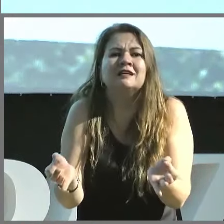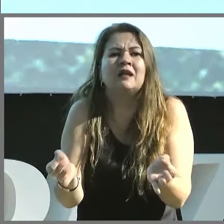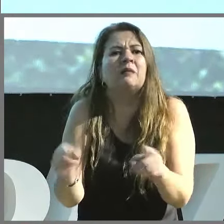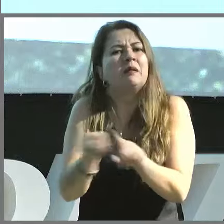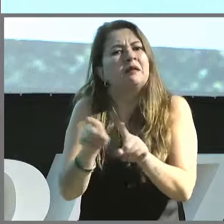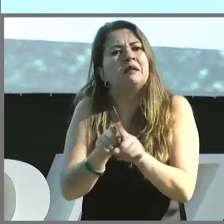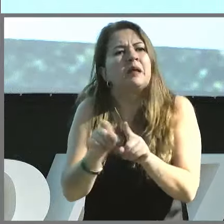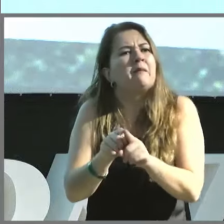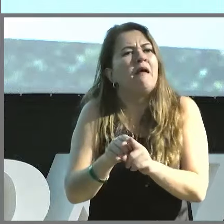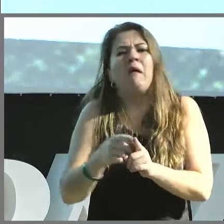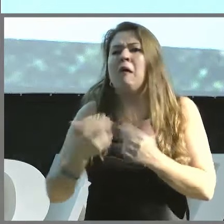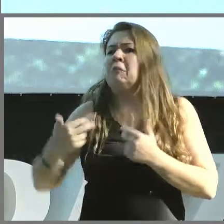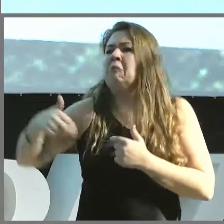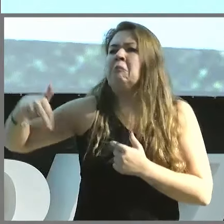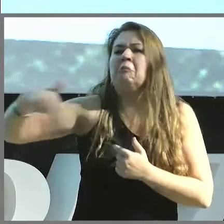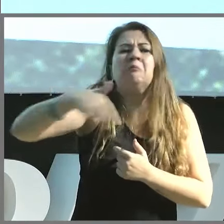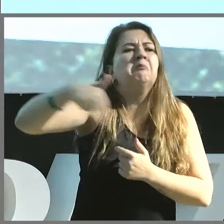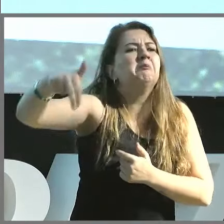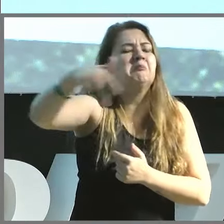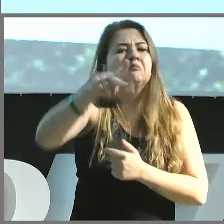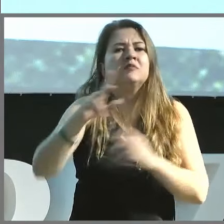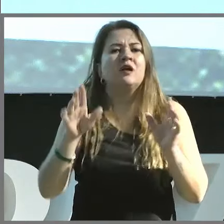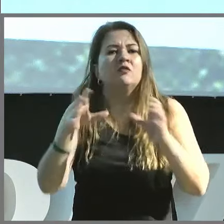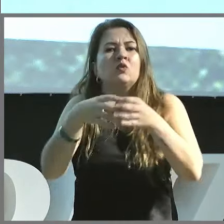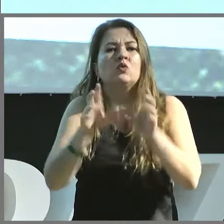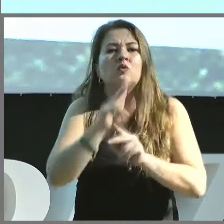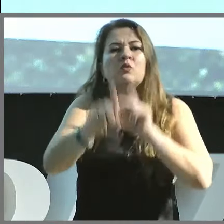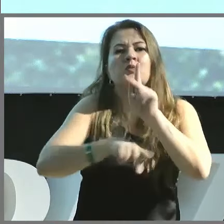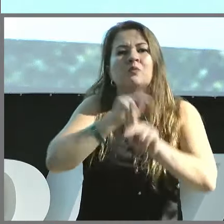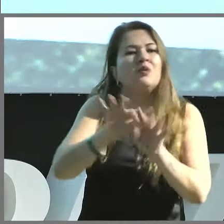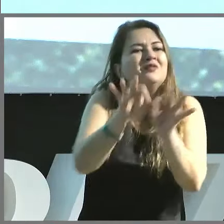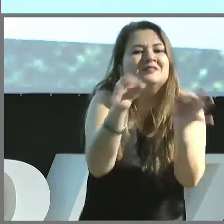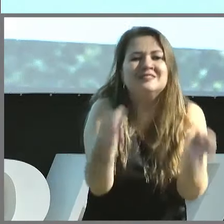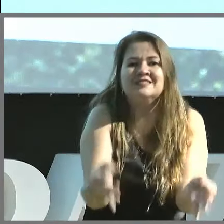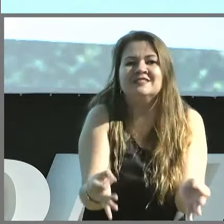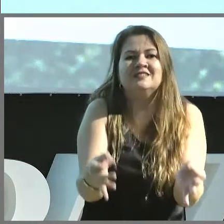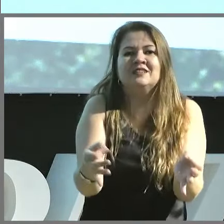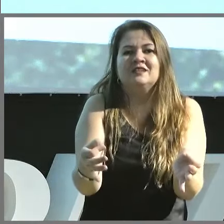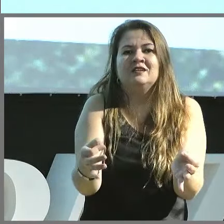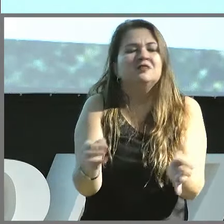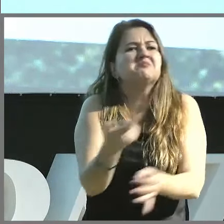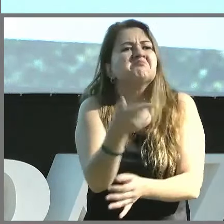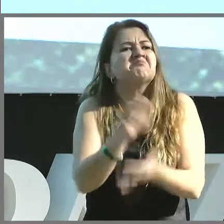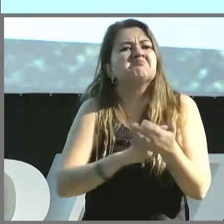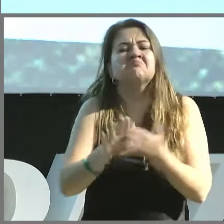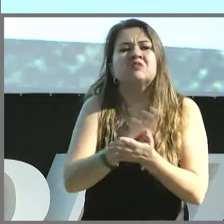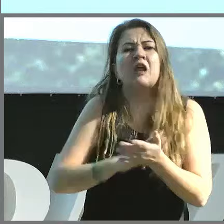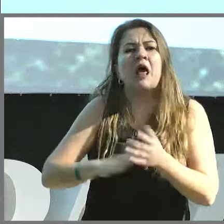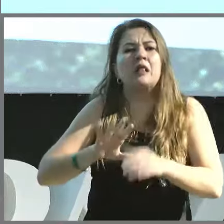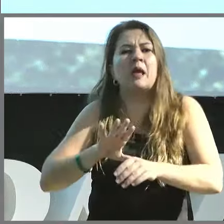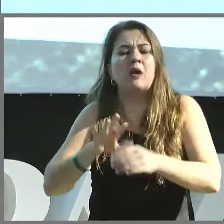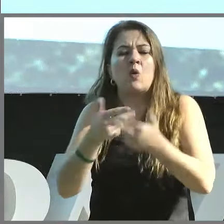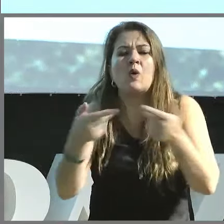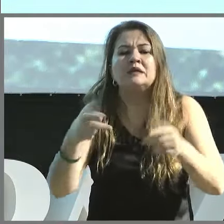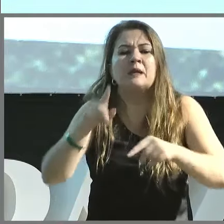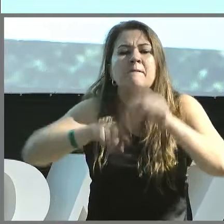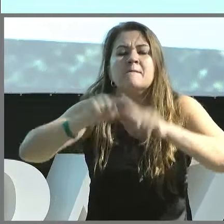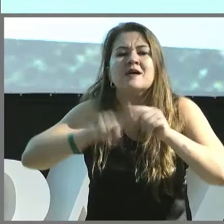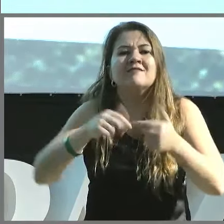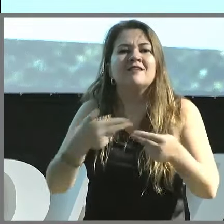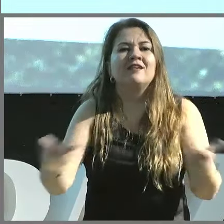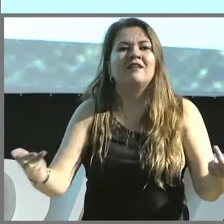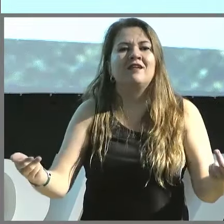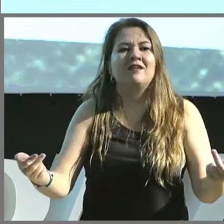tinha linhagem dentro do seu povo que pudesse galgar ou devolver a ele, ou permitir a ele, um status